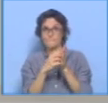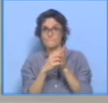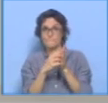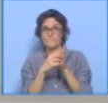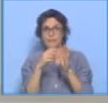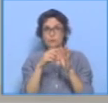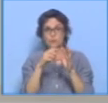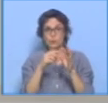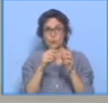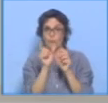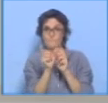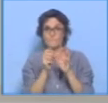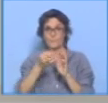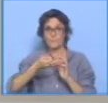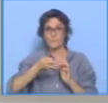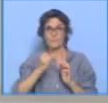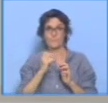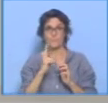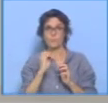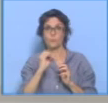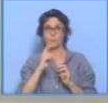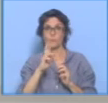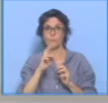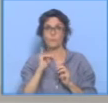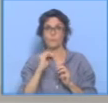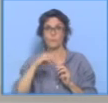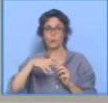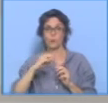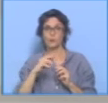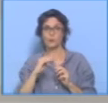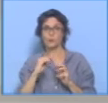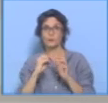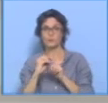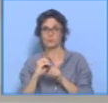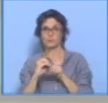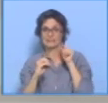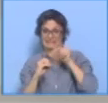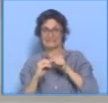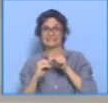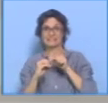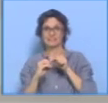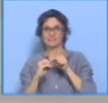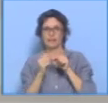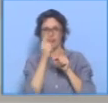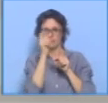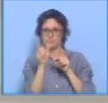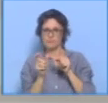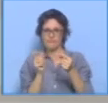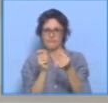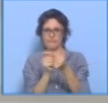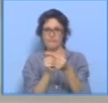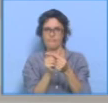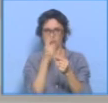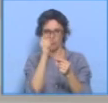O ser próximo não tem confins, não tem barreiras. Todo aquele que está